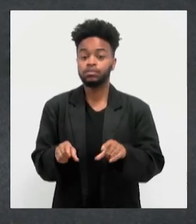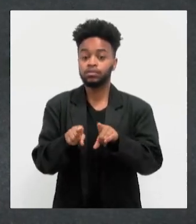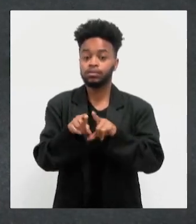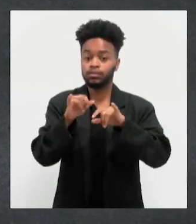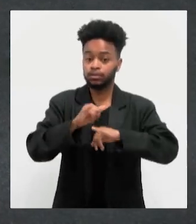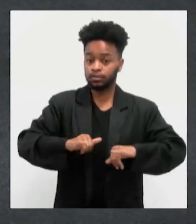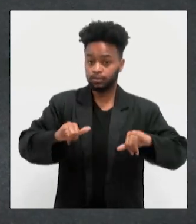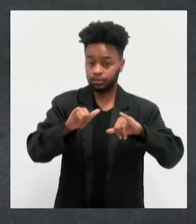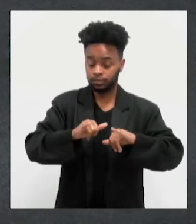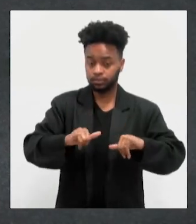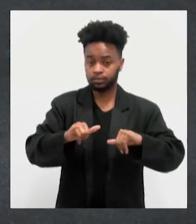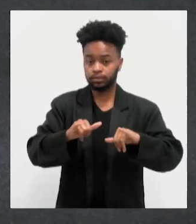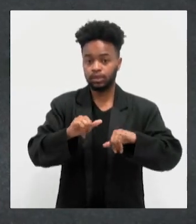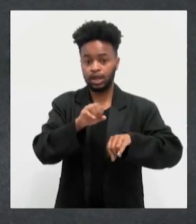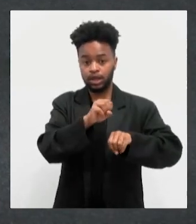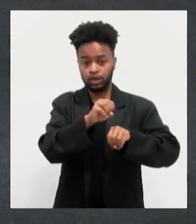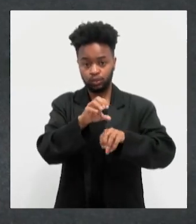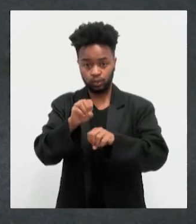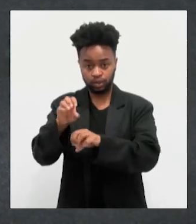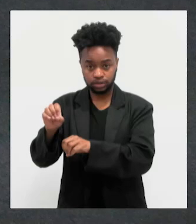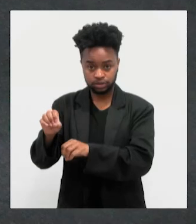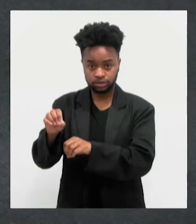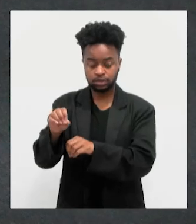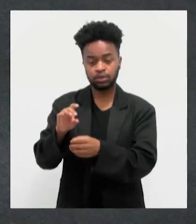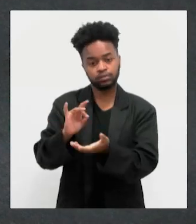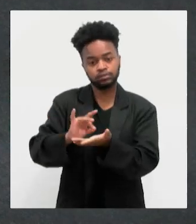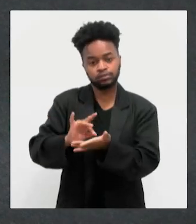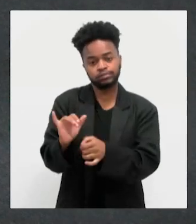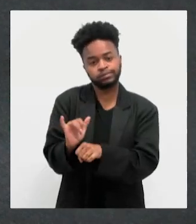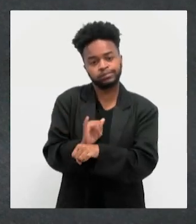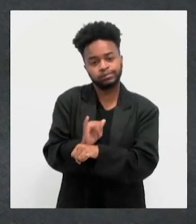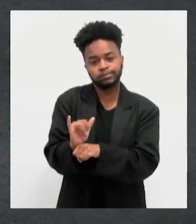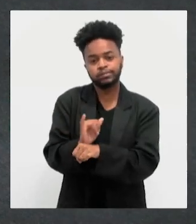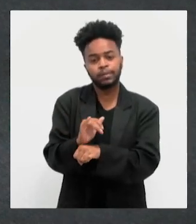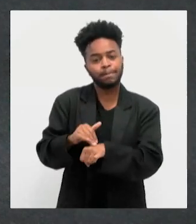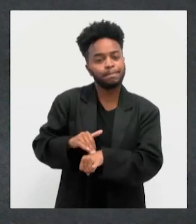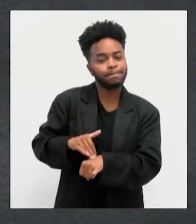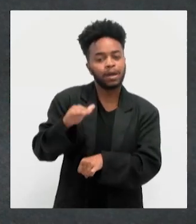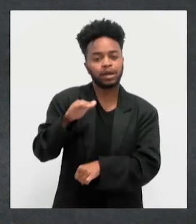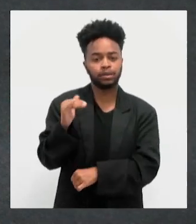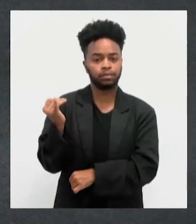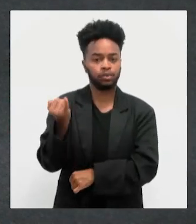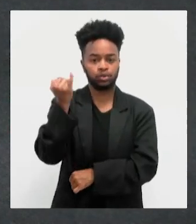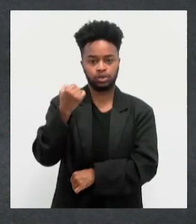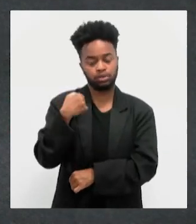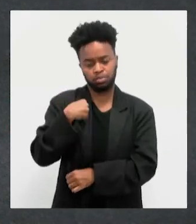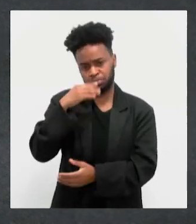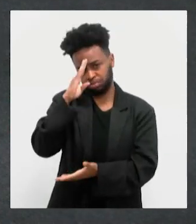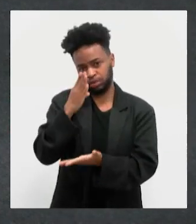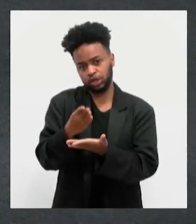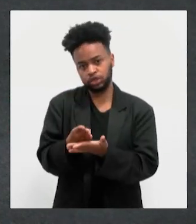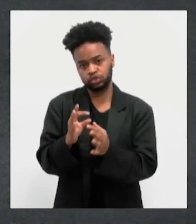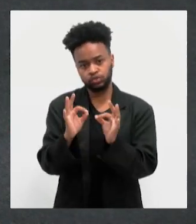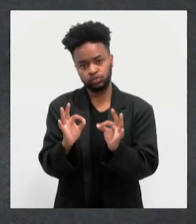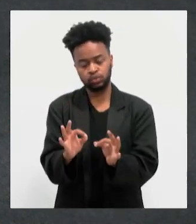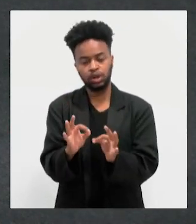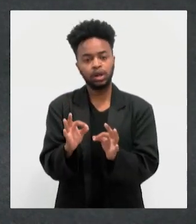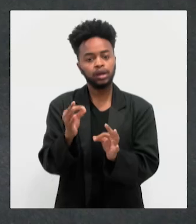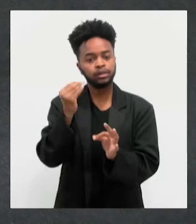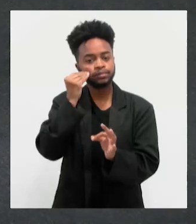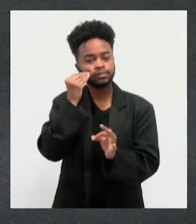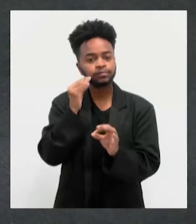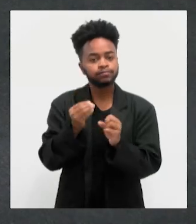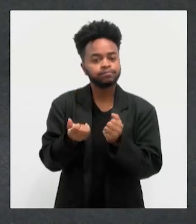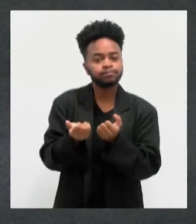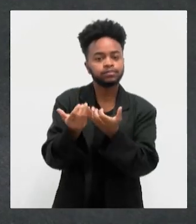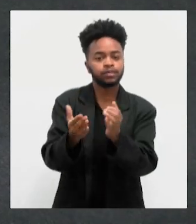que a educação é um instrumento mais importante, eu acredito, não é, para a gente garantir